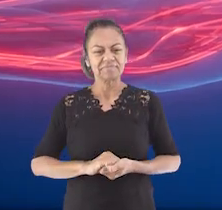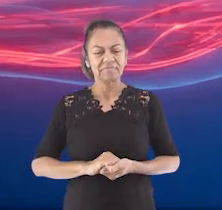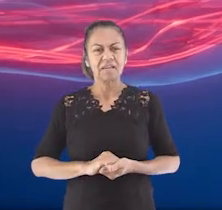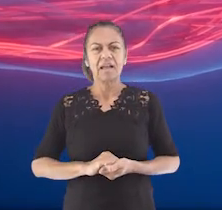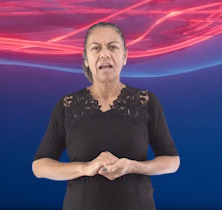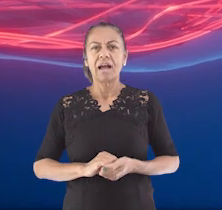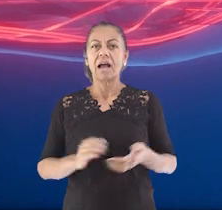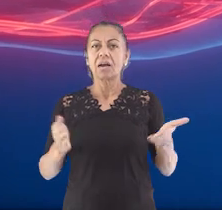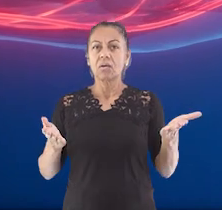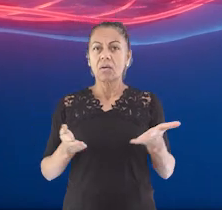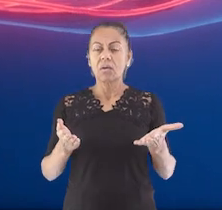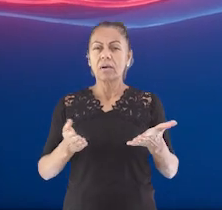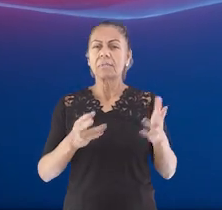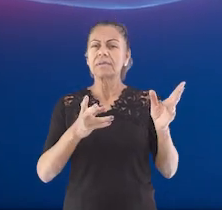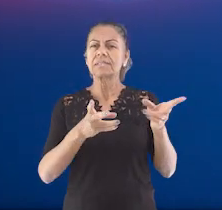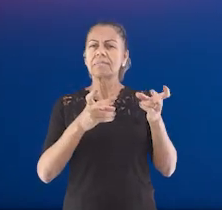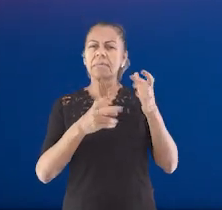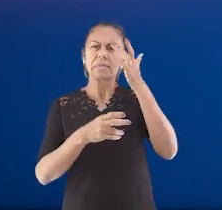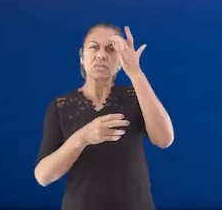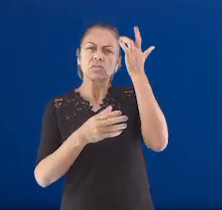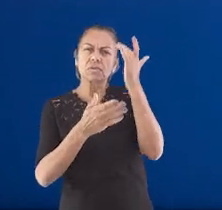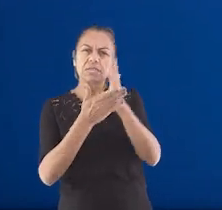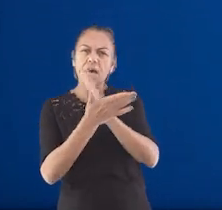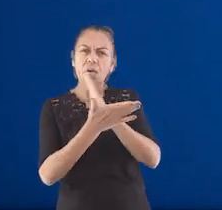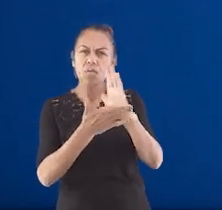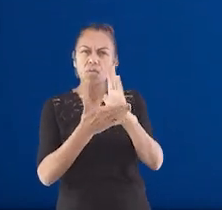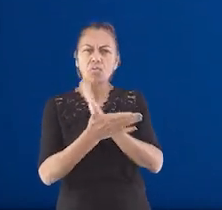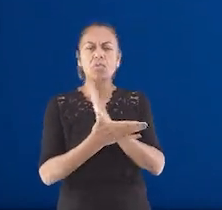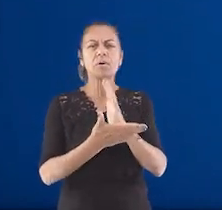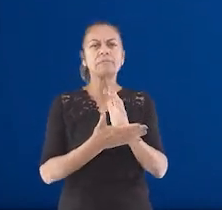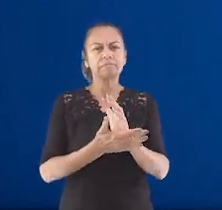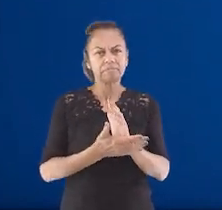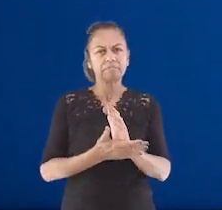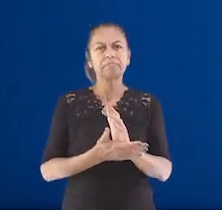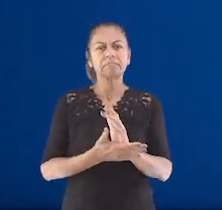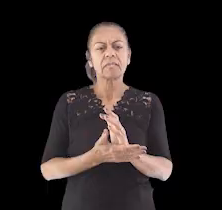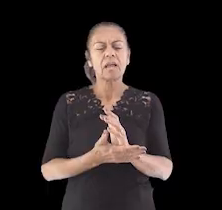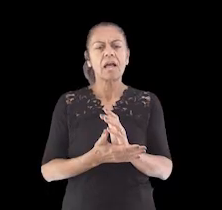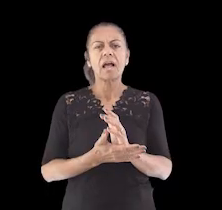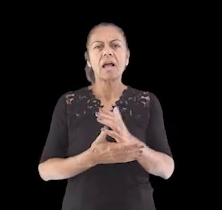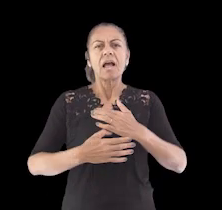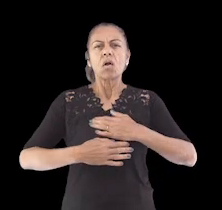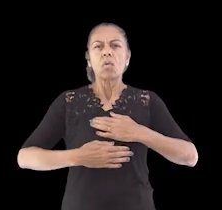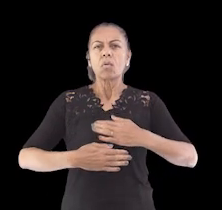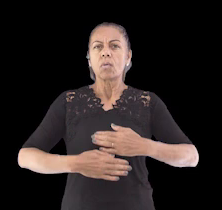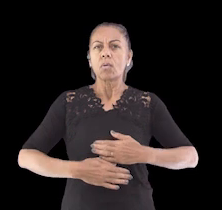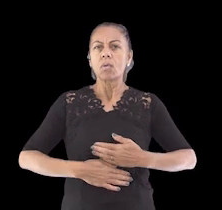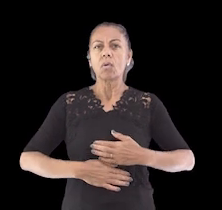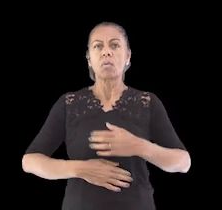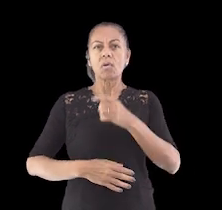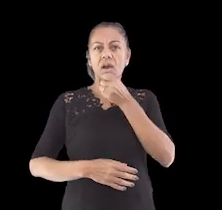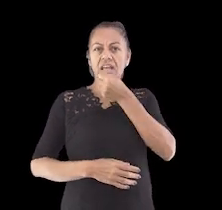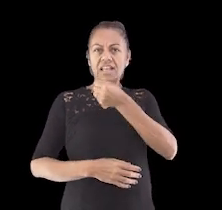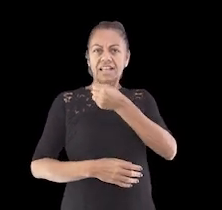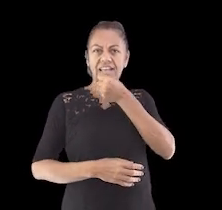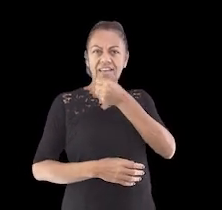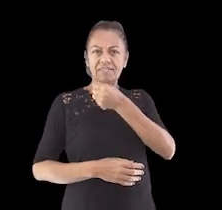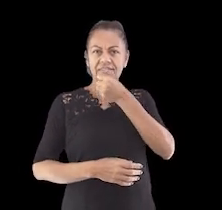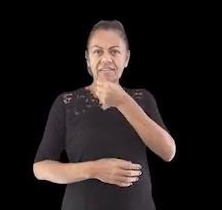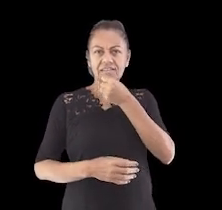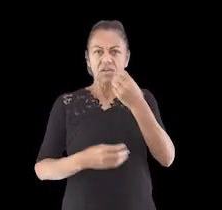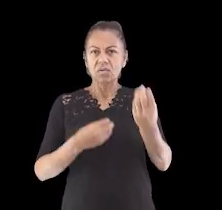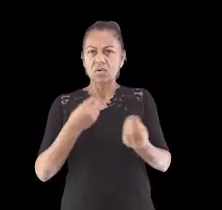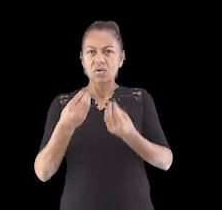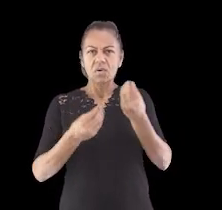as características de cada pessoa e assim saber o biotipo. E por falar em corpo, vejamos